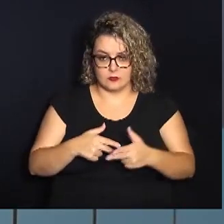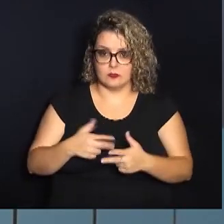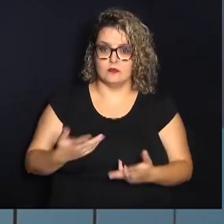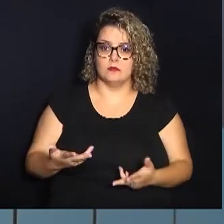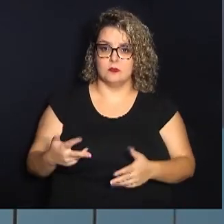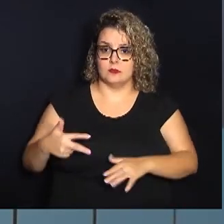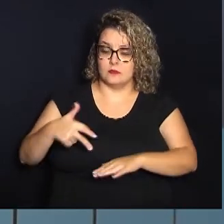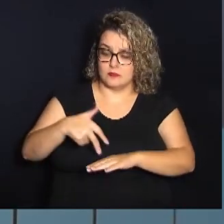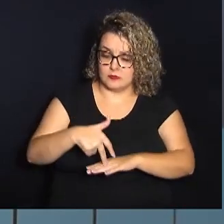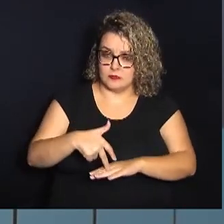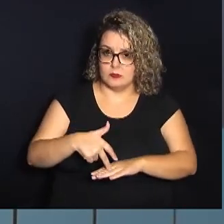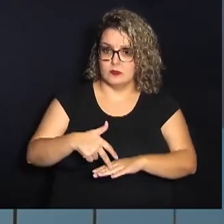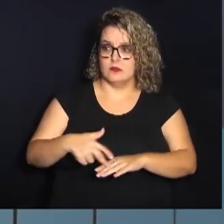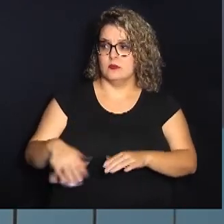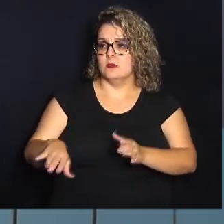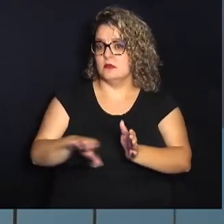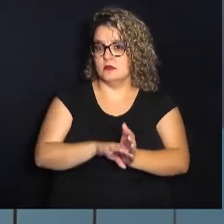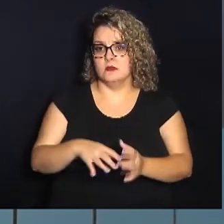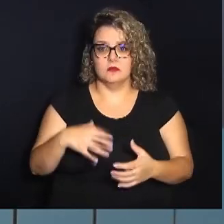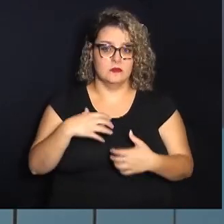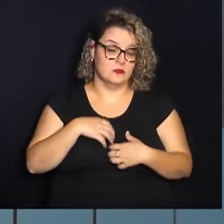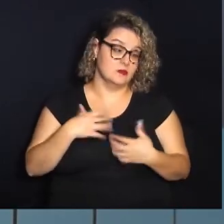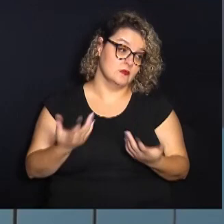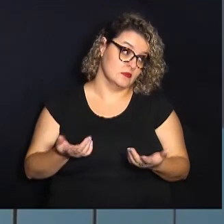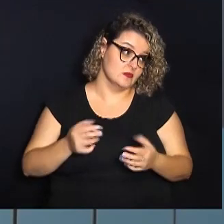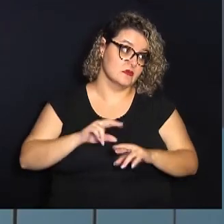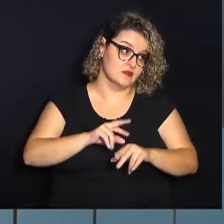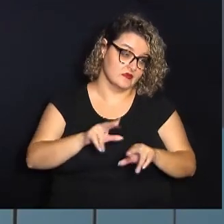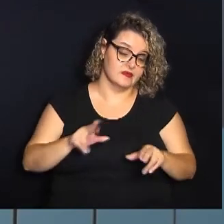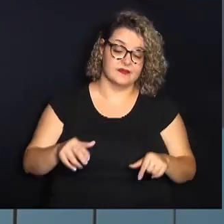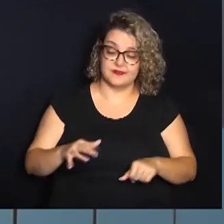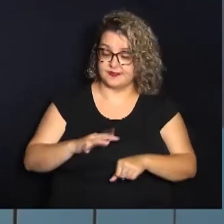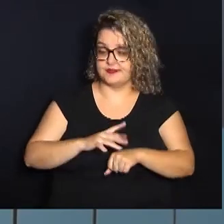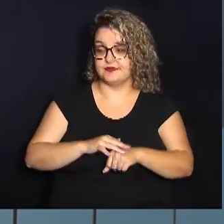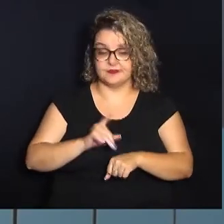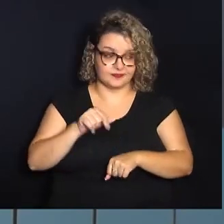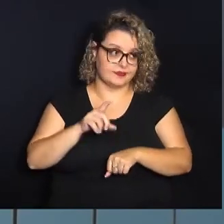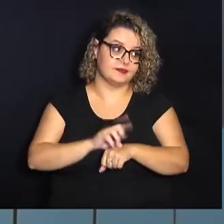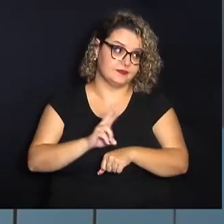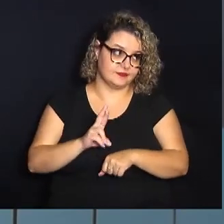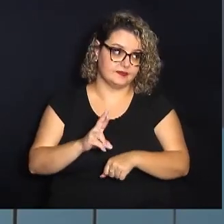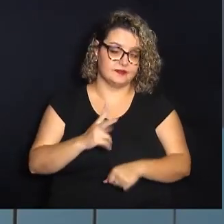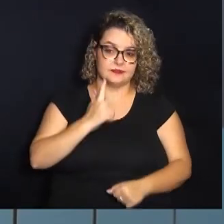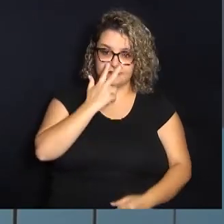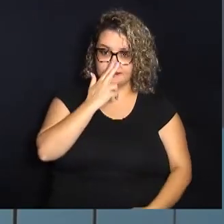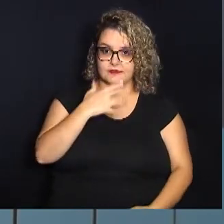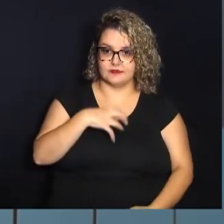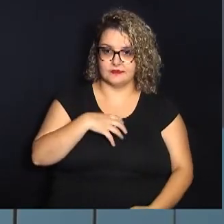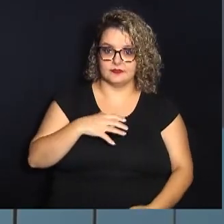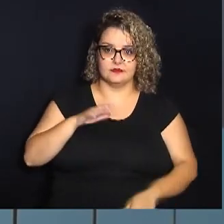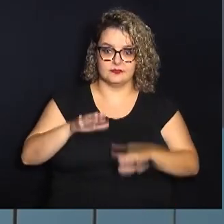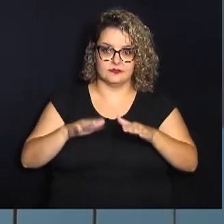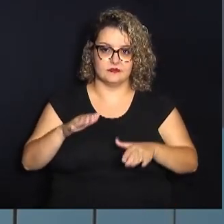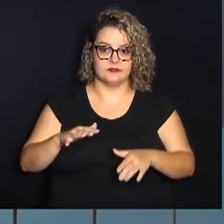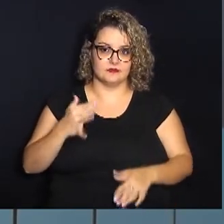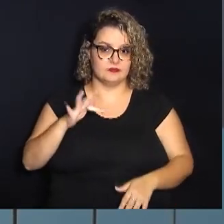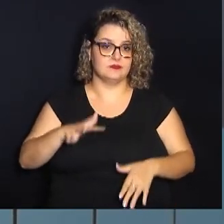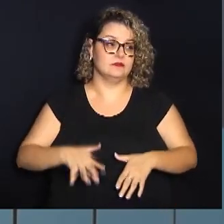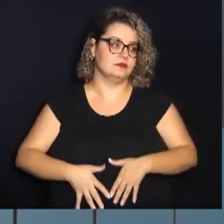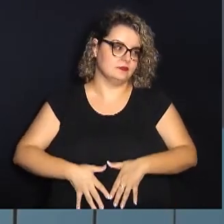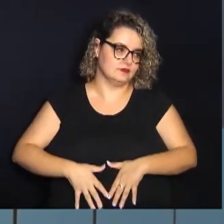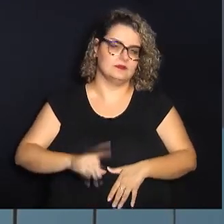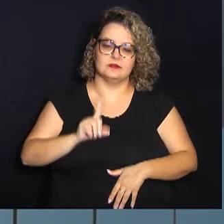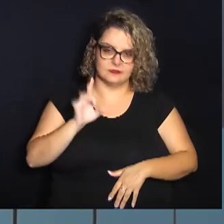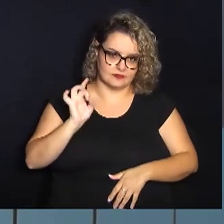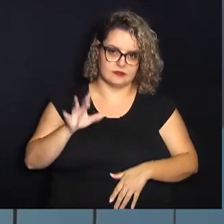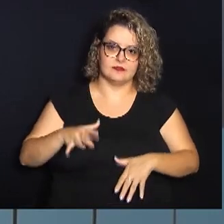chegam com sintomas. E as diversas doenças, né, doutor, os sintomas são muito parecidos, né? Tem hora que a gente acha que é uma dor de barriga e não é só uma dor de